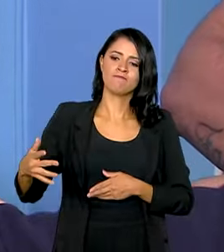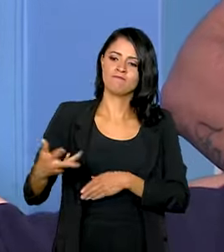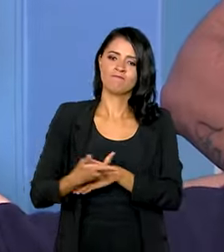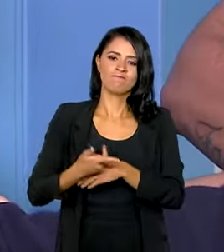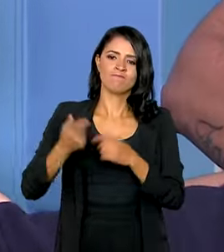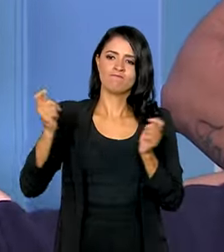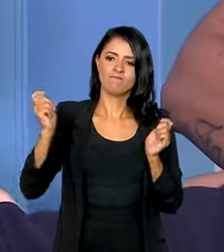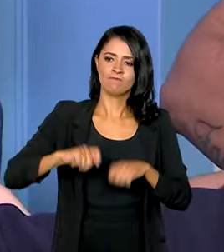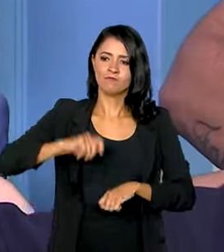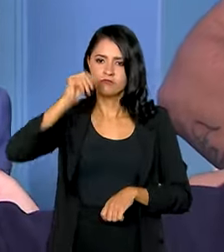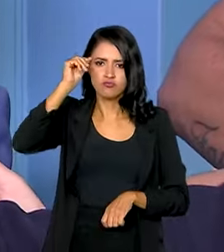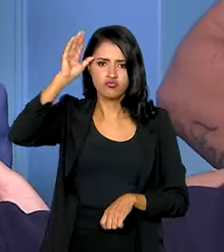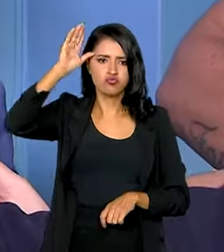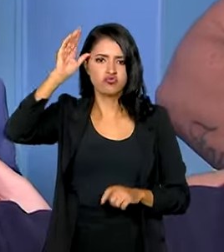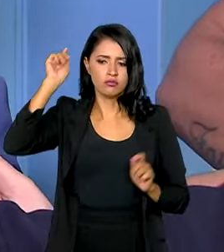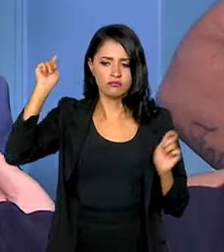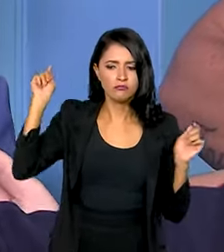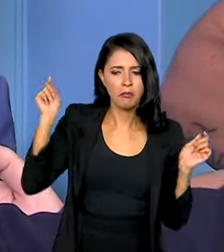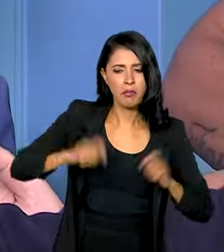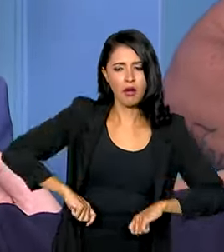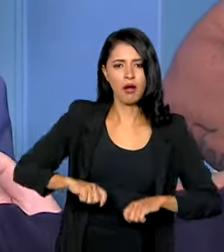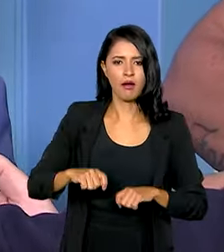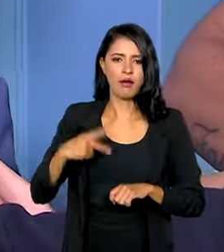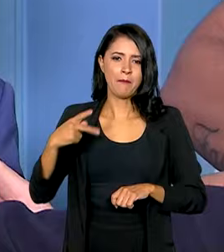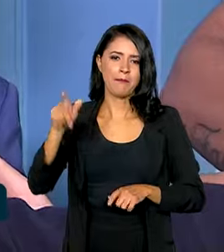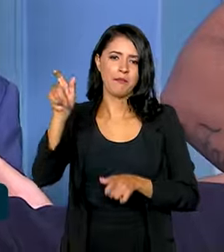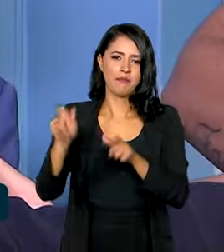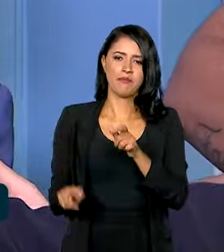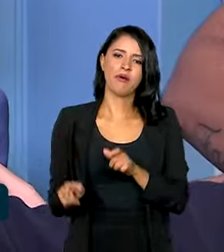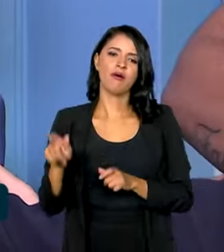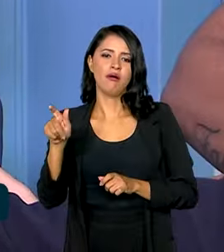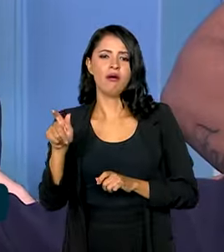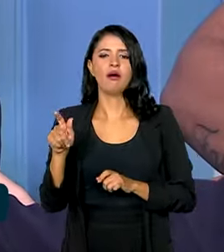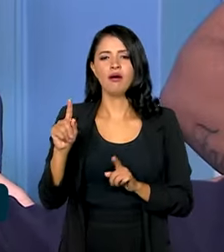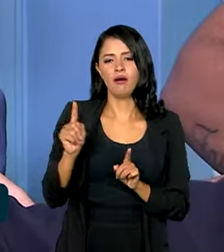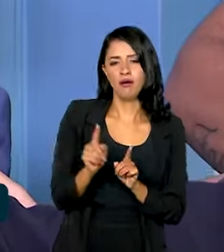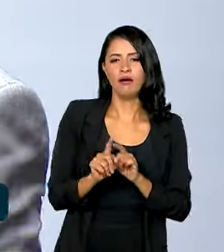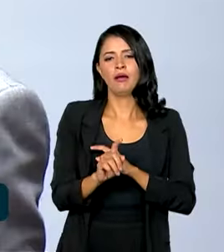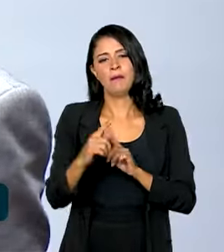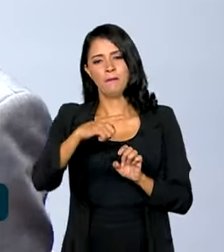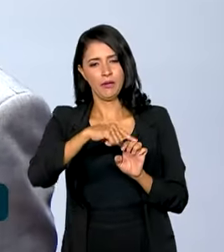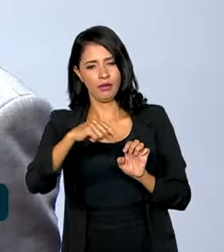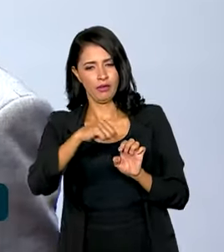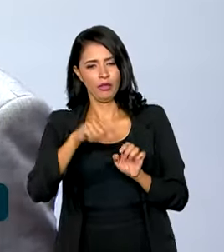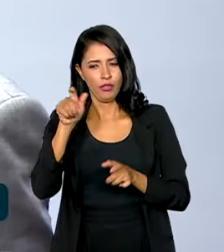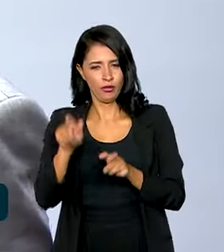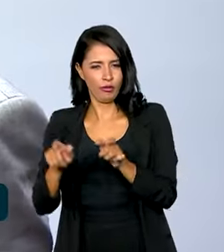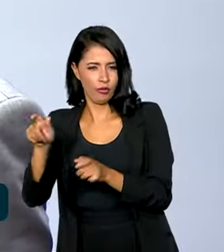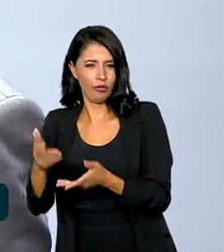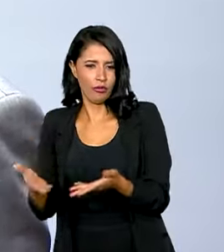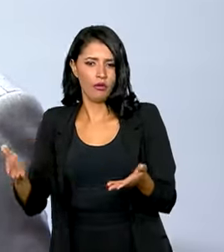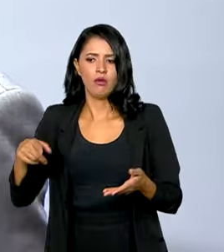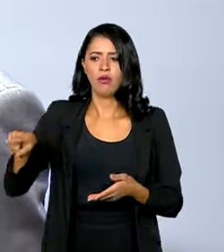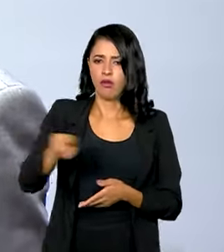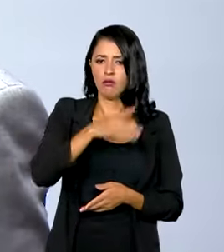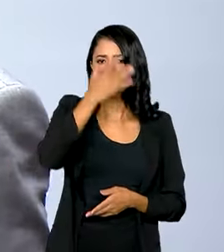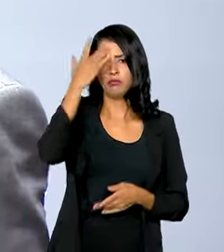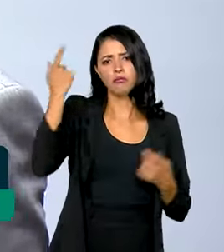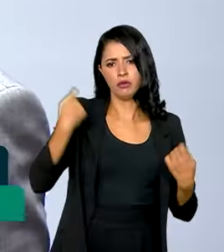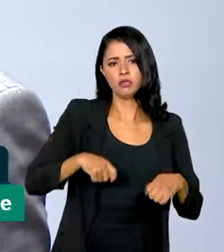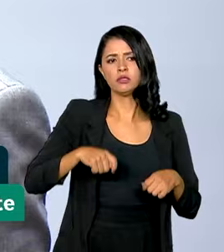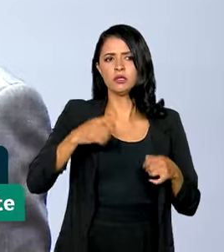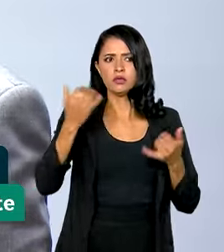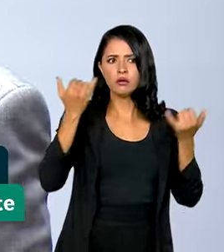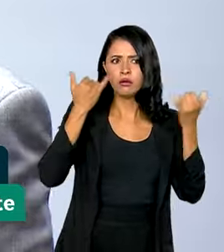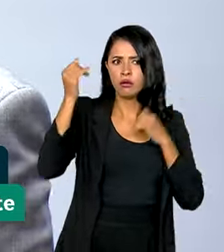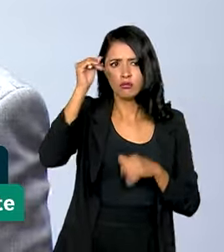qualificação principalmente para os micros e pequenos empreendedores é agora que as pessoas vão ter que se preparar vão